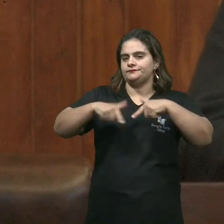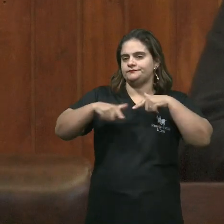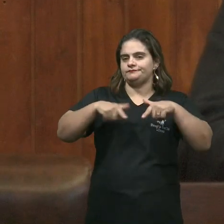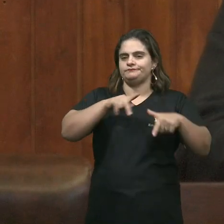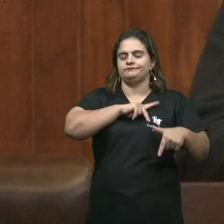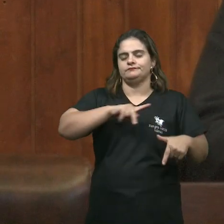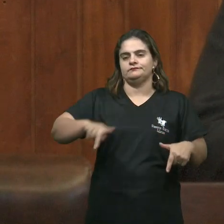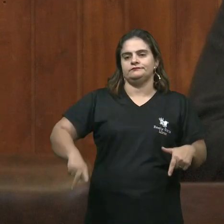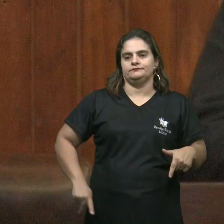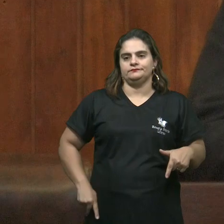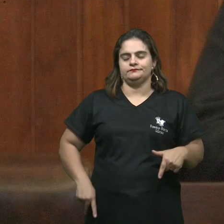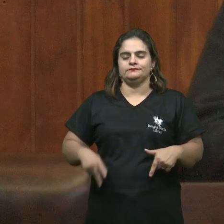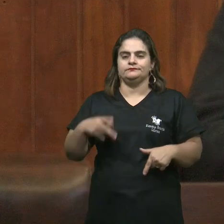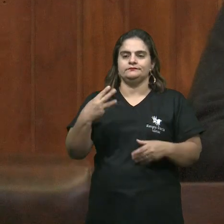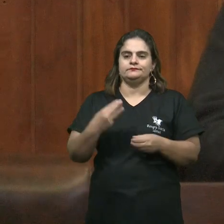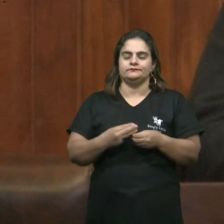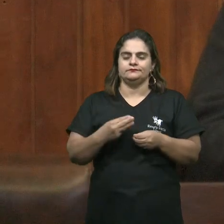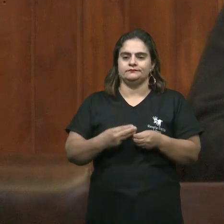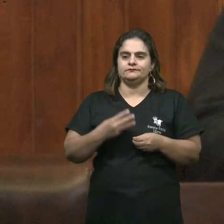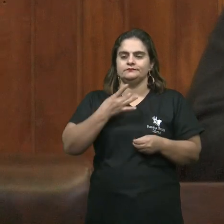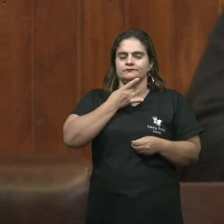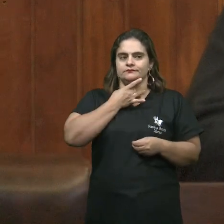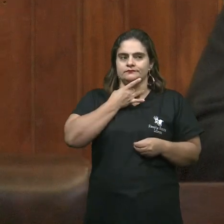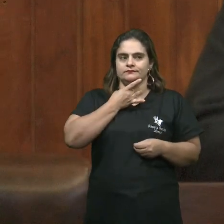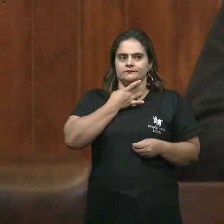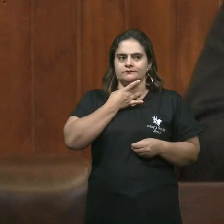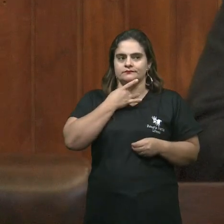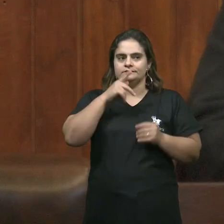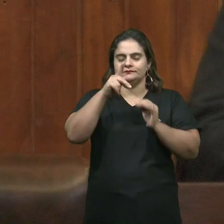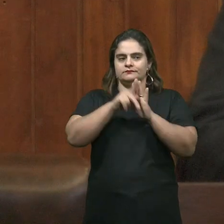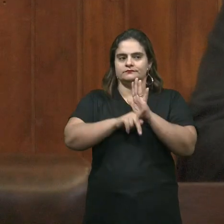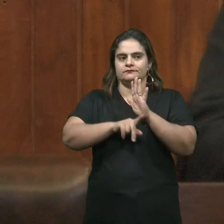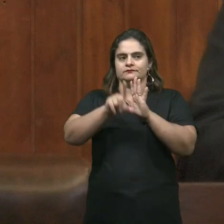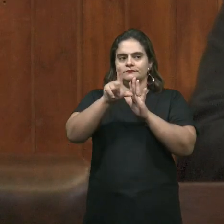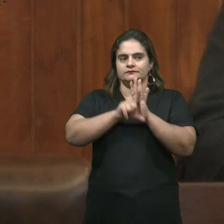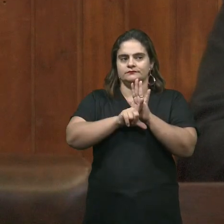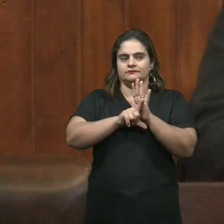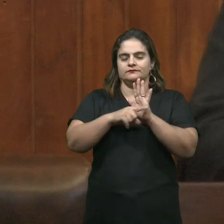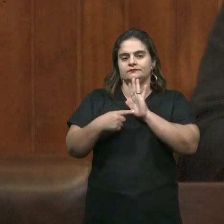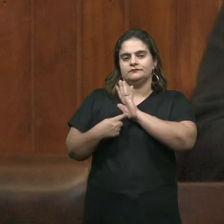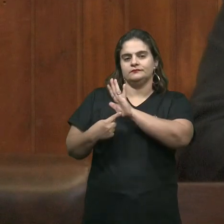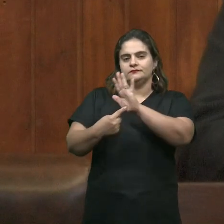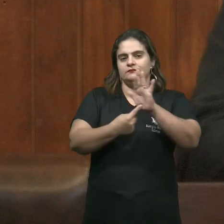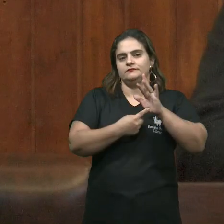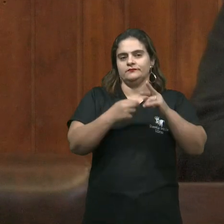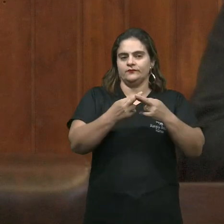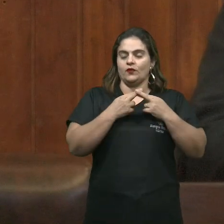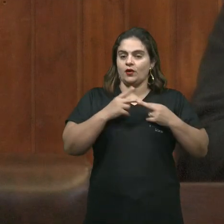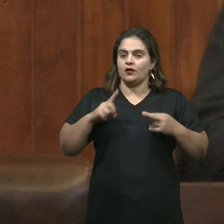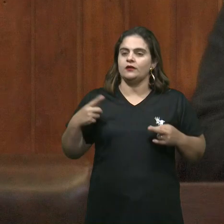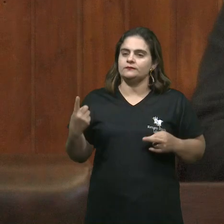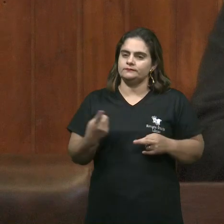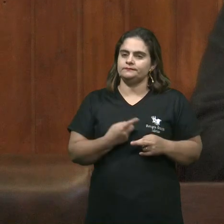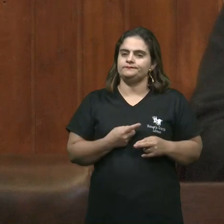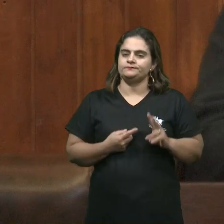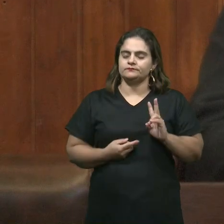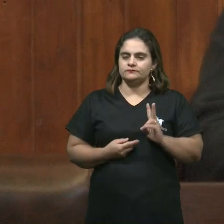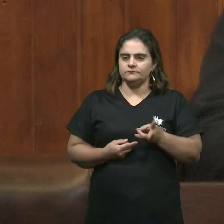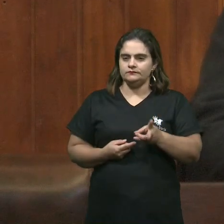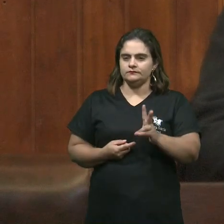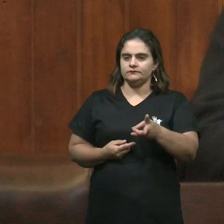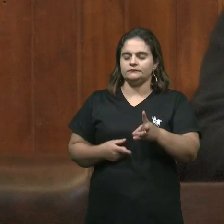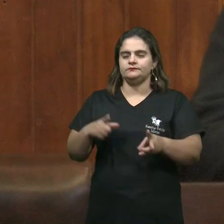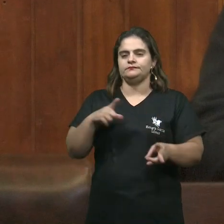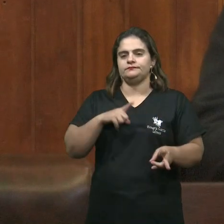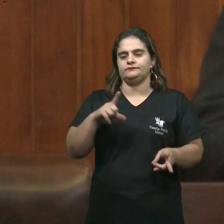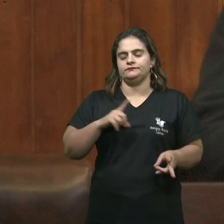aposentados. Esse projeto reflete o compromisso que sempre defendi, de que a